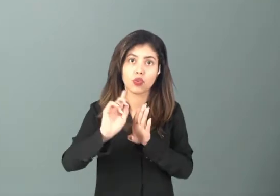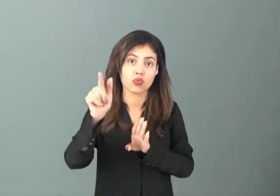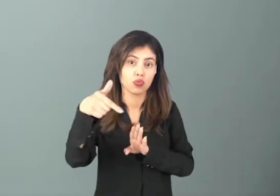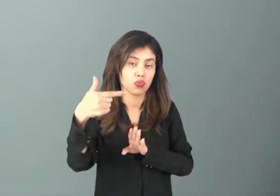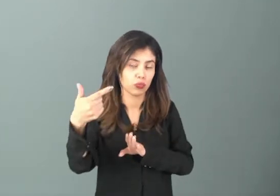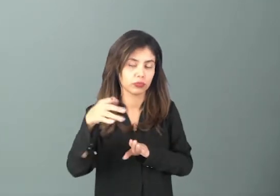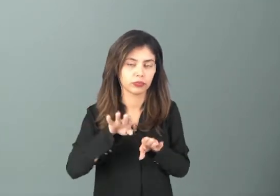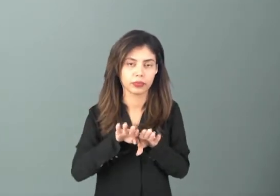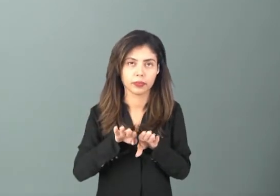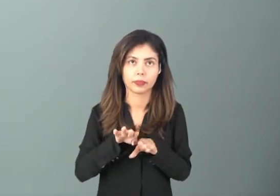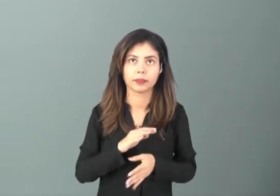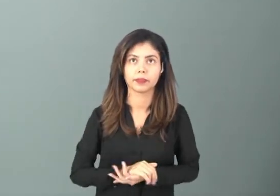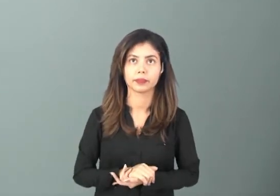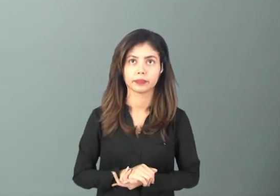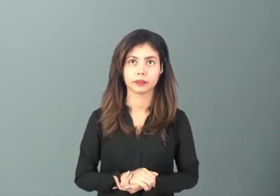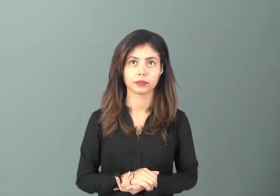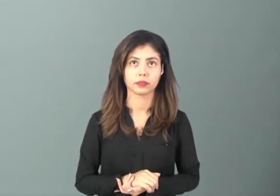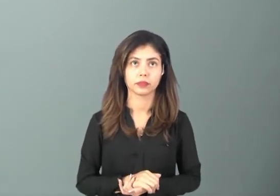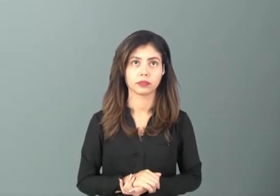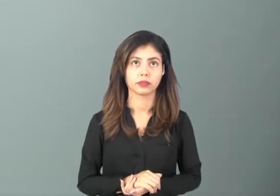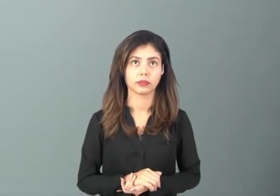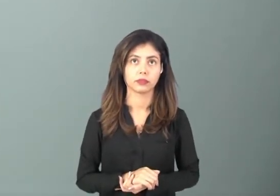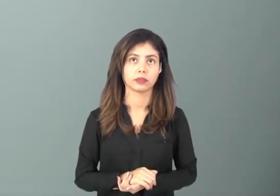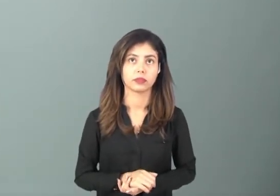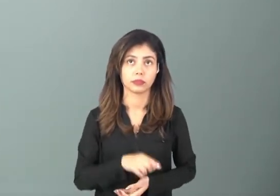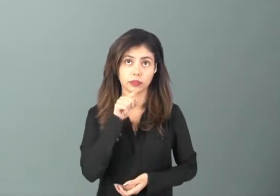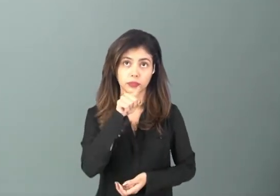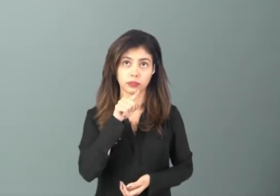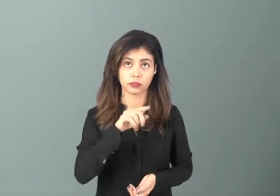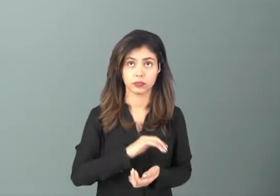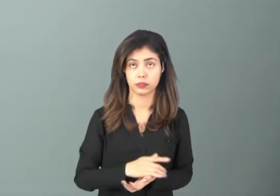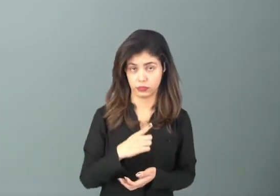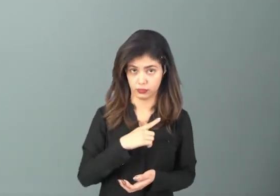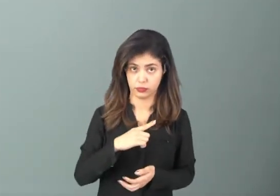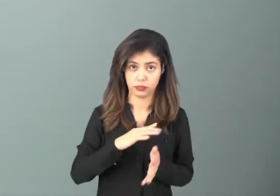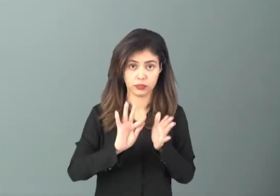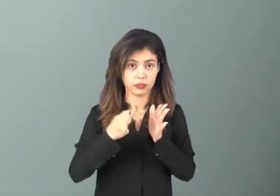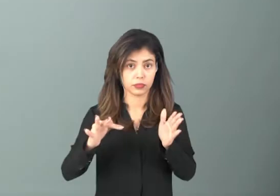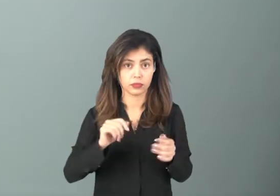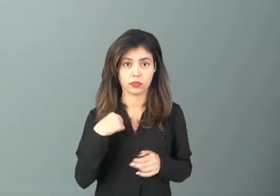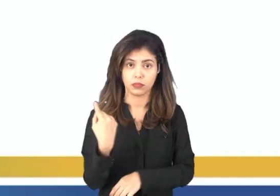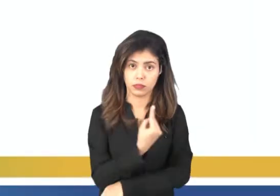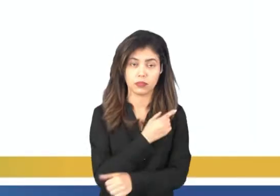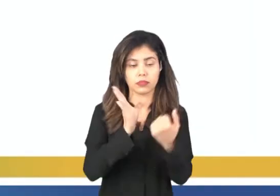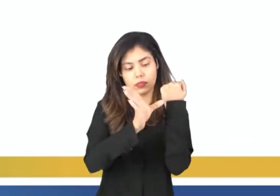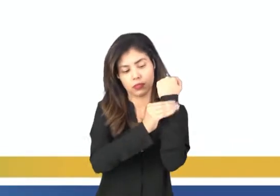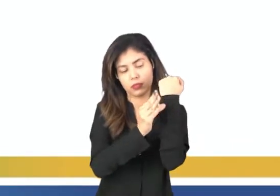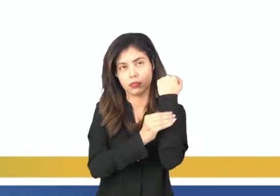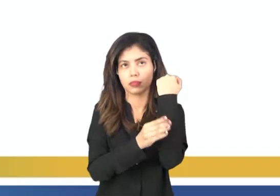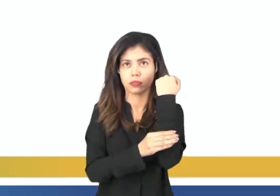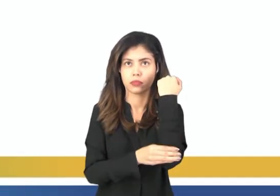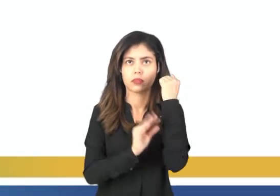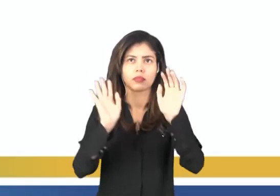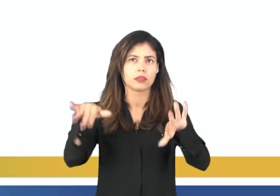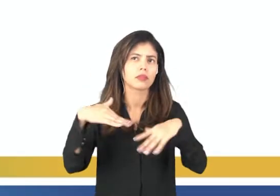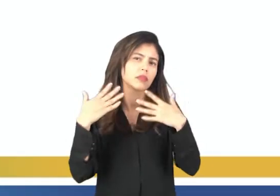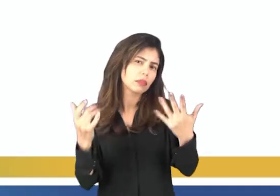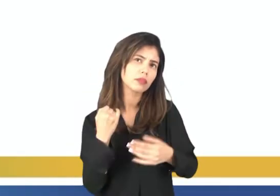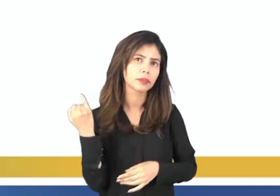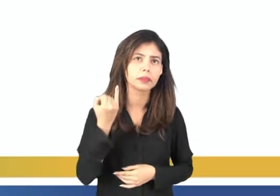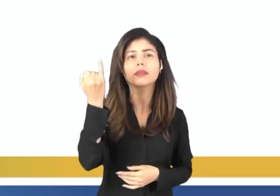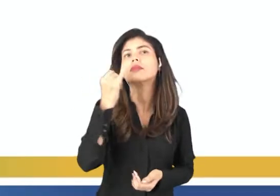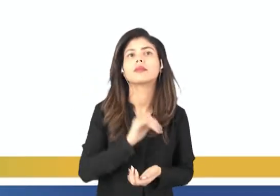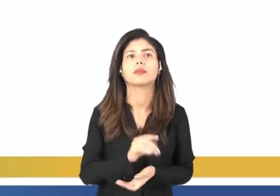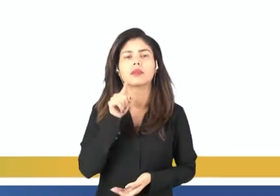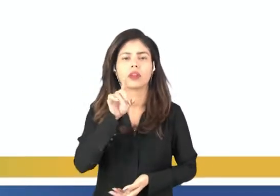internos que nós possuímos ó e Aqui nós temos as funções dos nossos músculos Quais são as funções